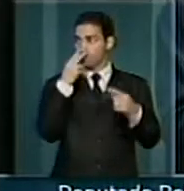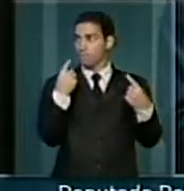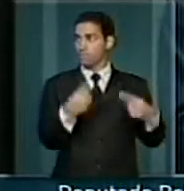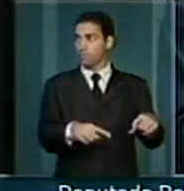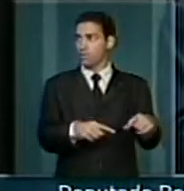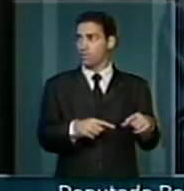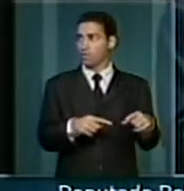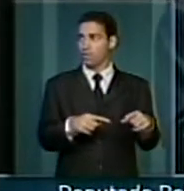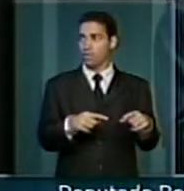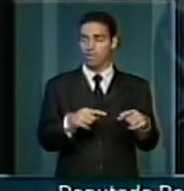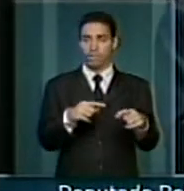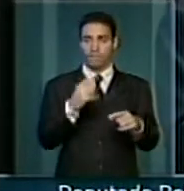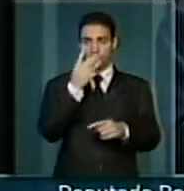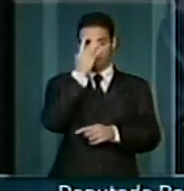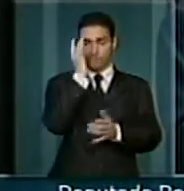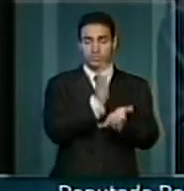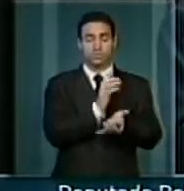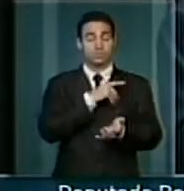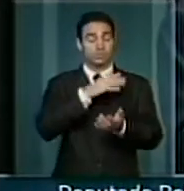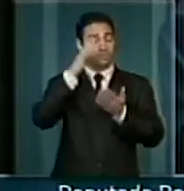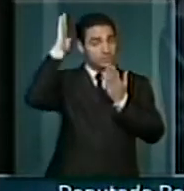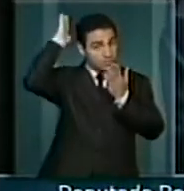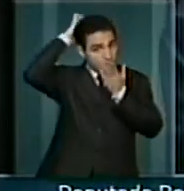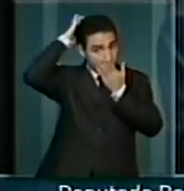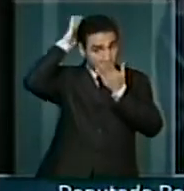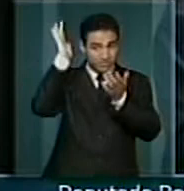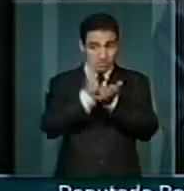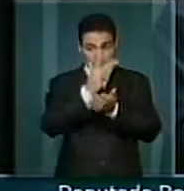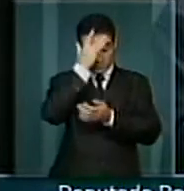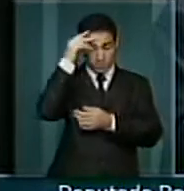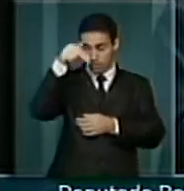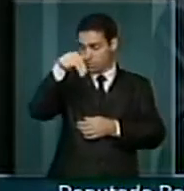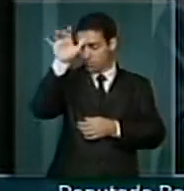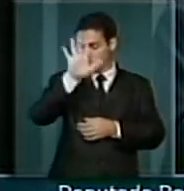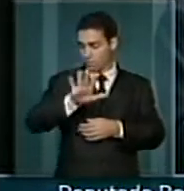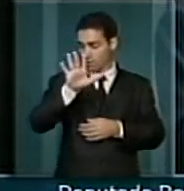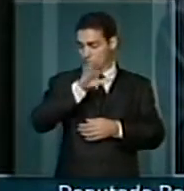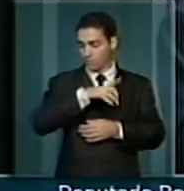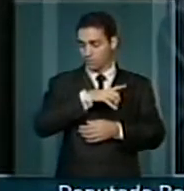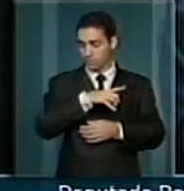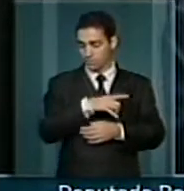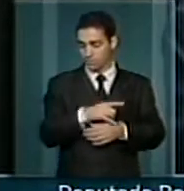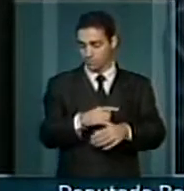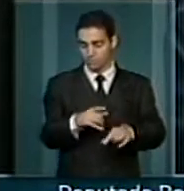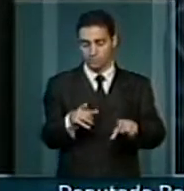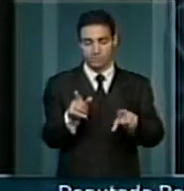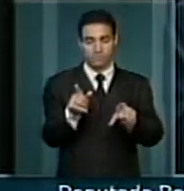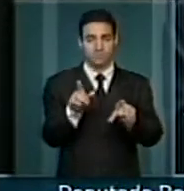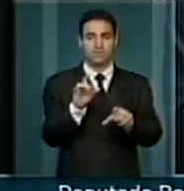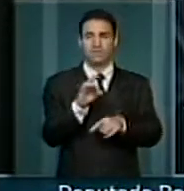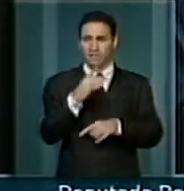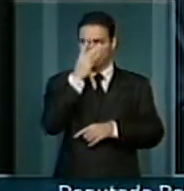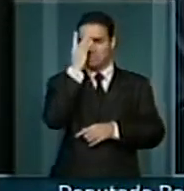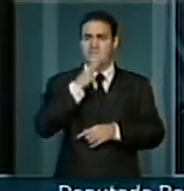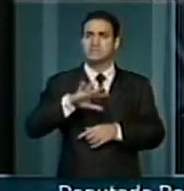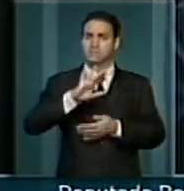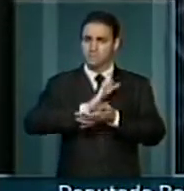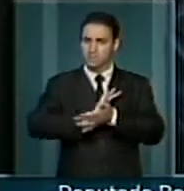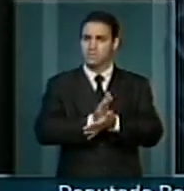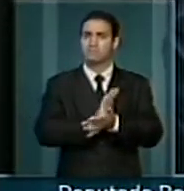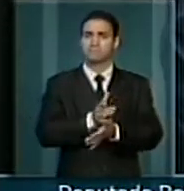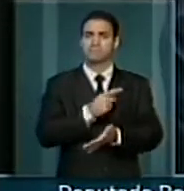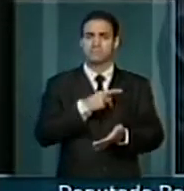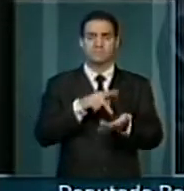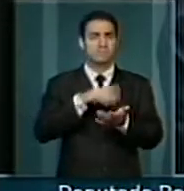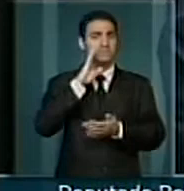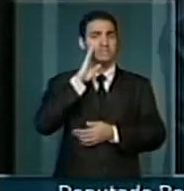brasileiros e aos nossos irmãos nordestinos, inúmeras vezes vítimas de atos preconceituosos, principalmente